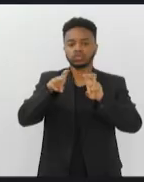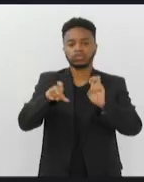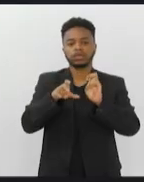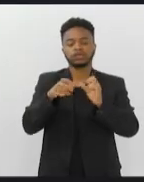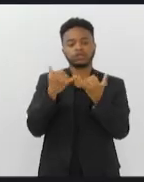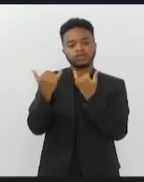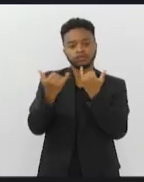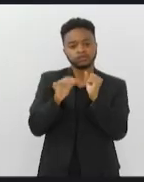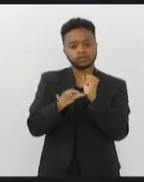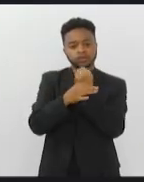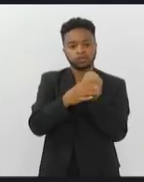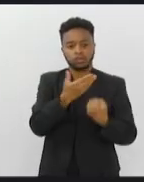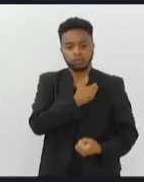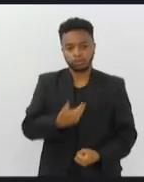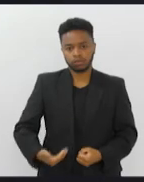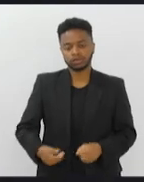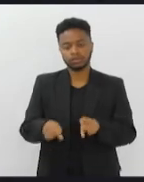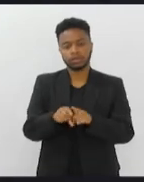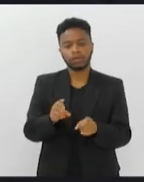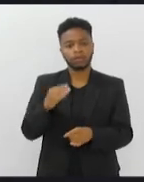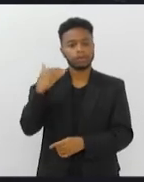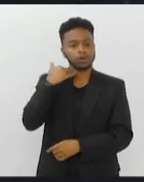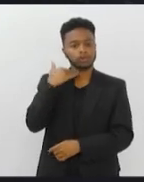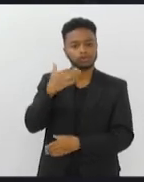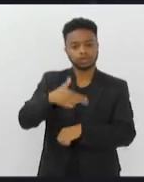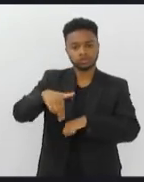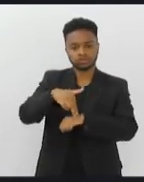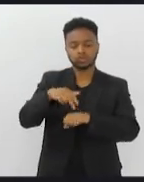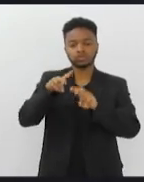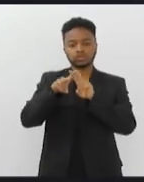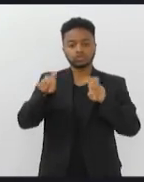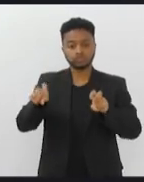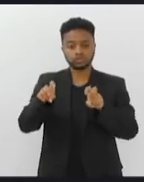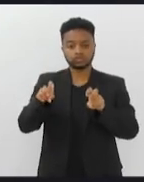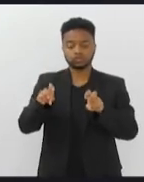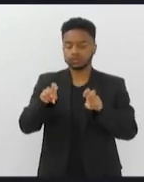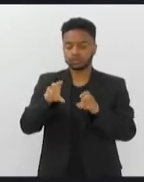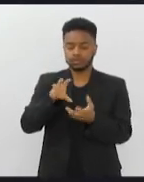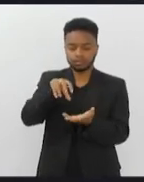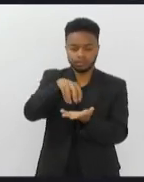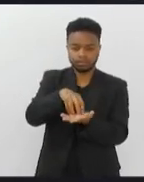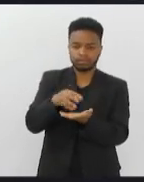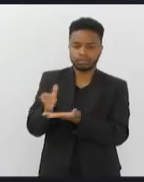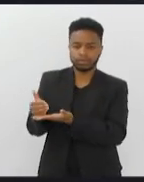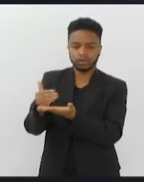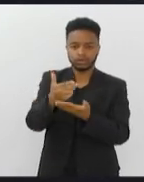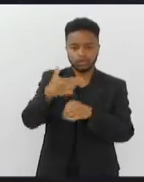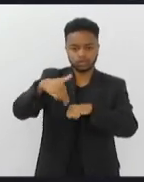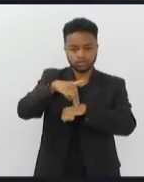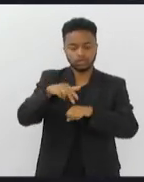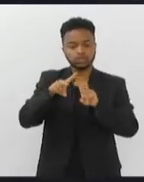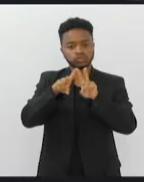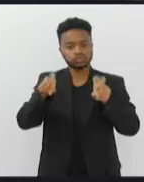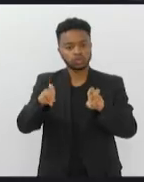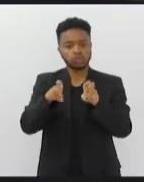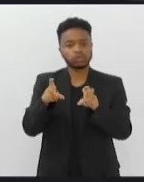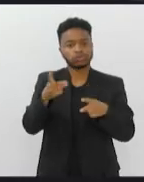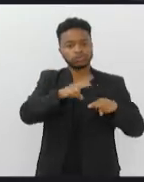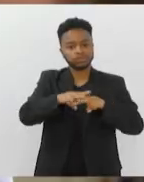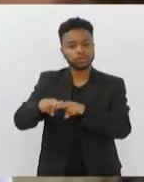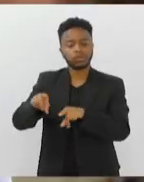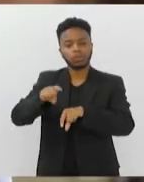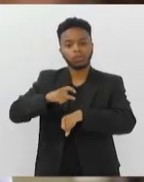Pública e do Banco Nacional de Mandados de Prisão no momento de recebimento e de realização do cadastro do